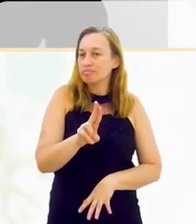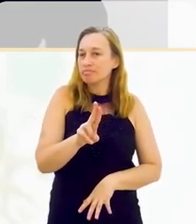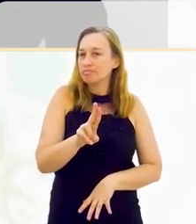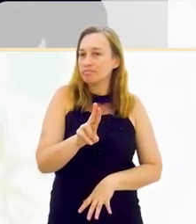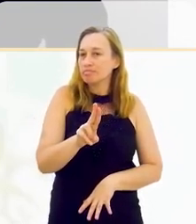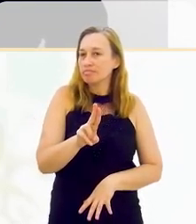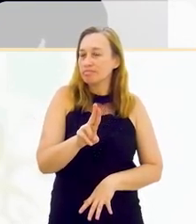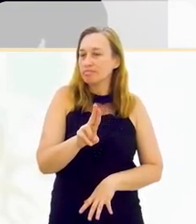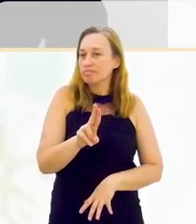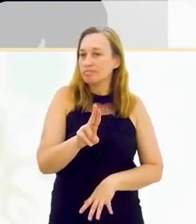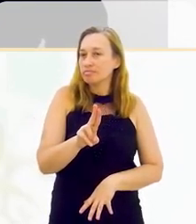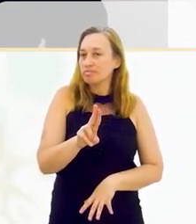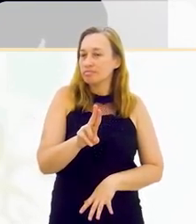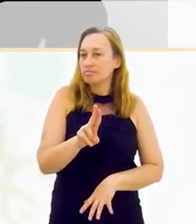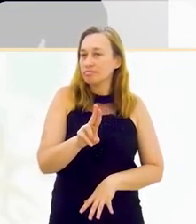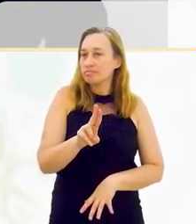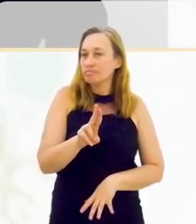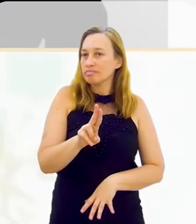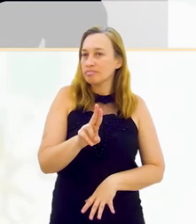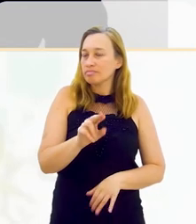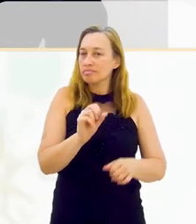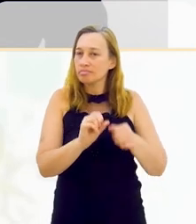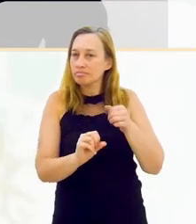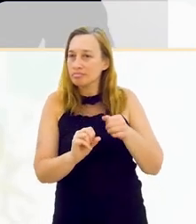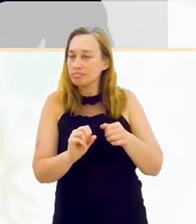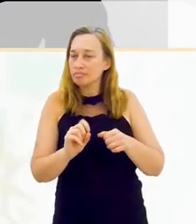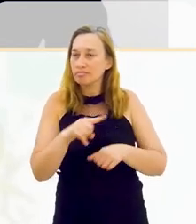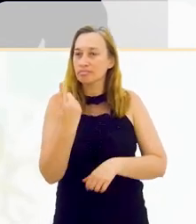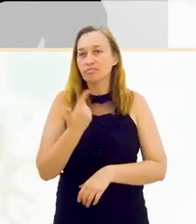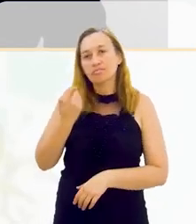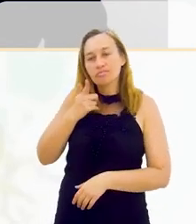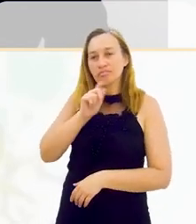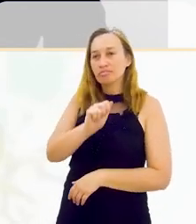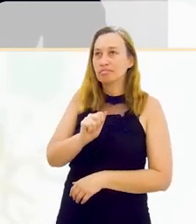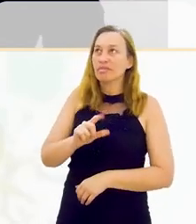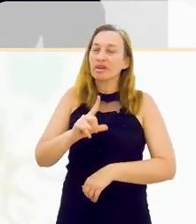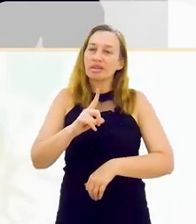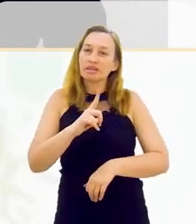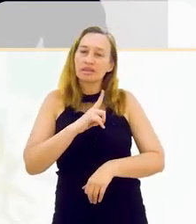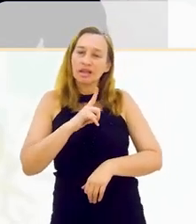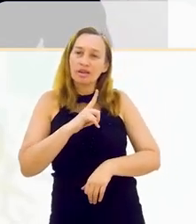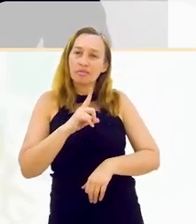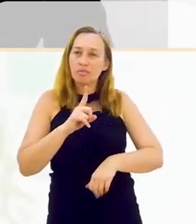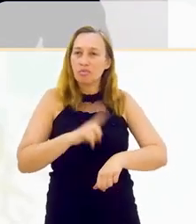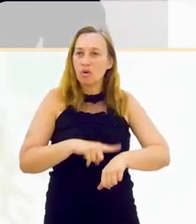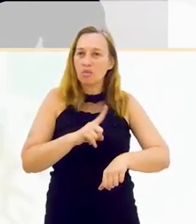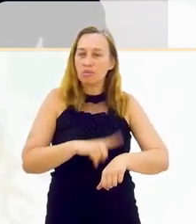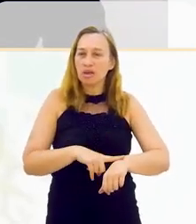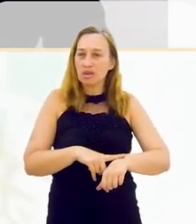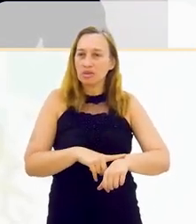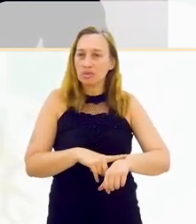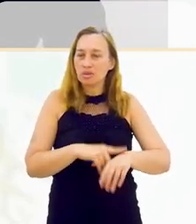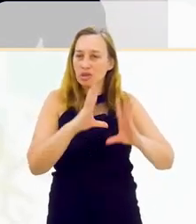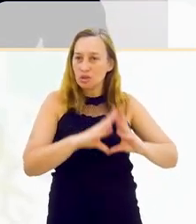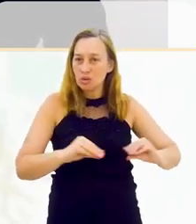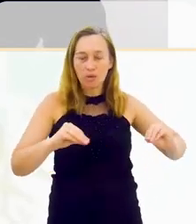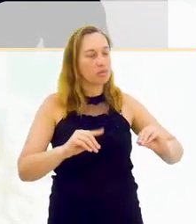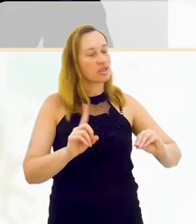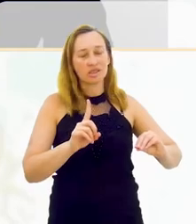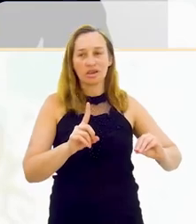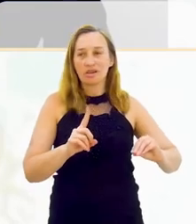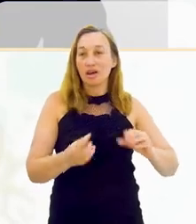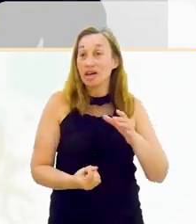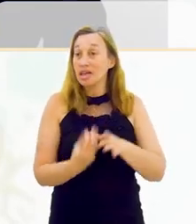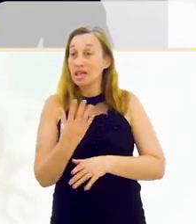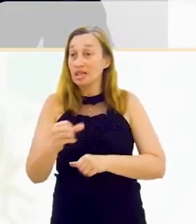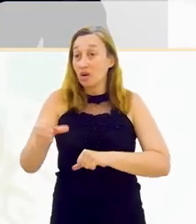vez da gente gastar, a gente ganha? Porque geralmente falam, ah, tem uma hora que esgota. Mas não, que a